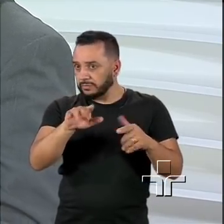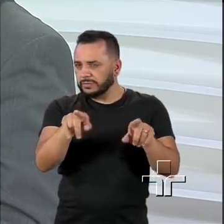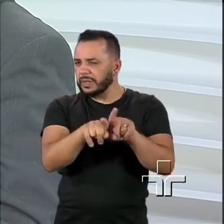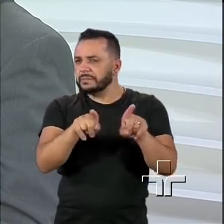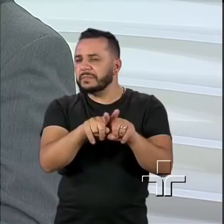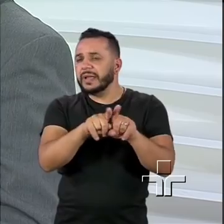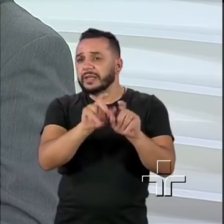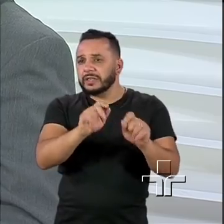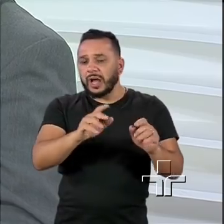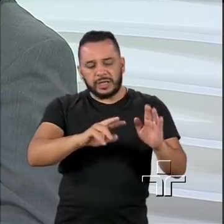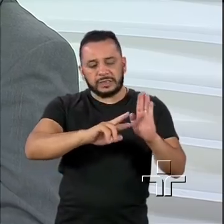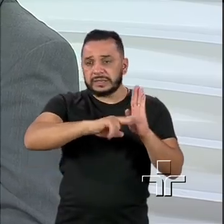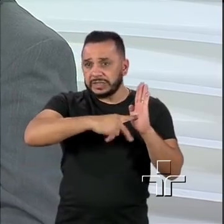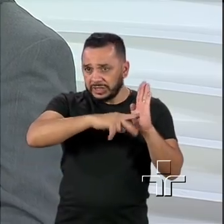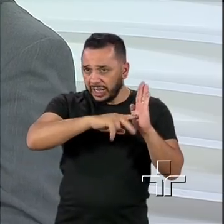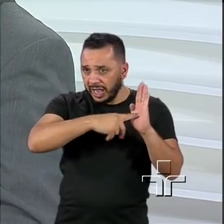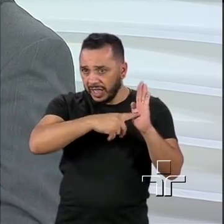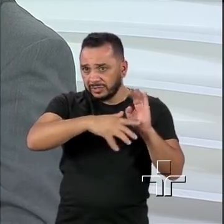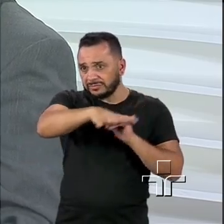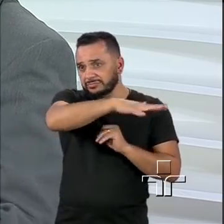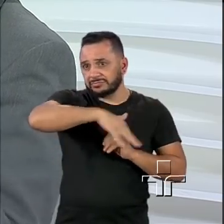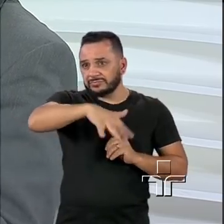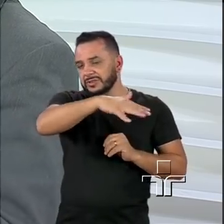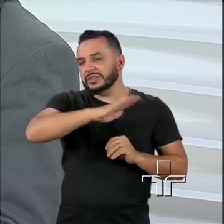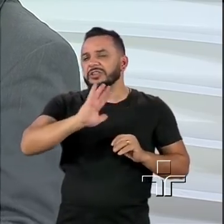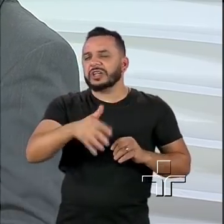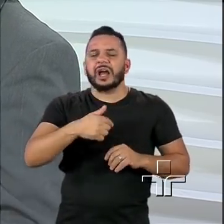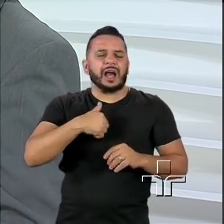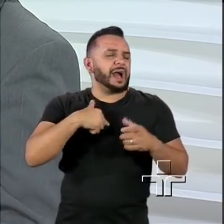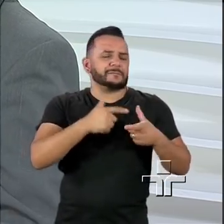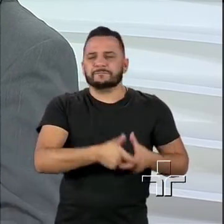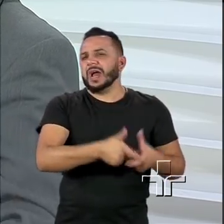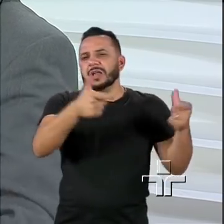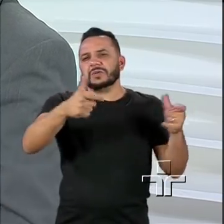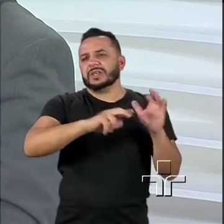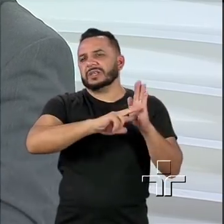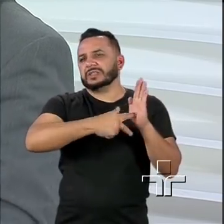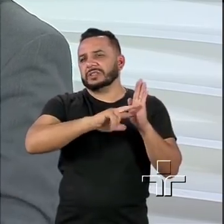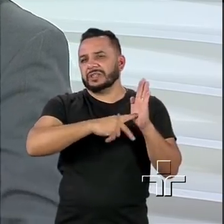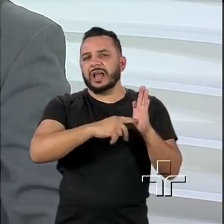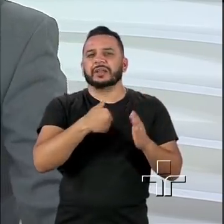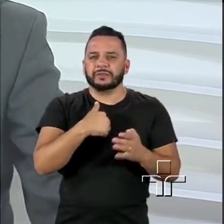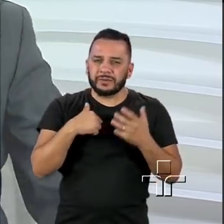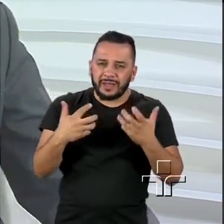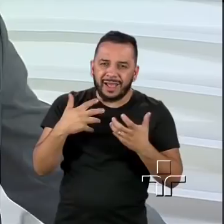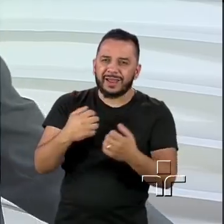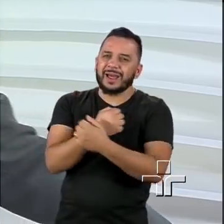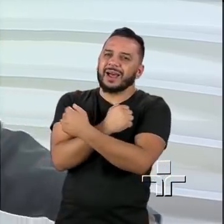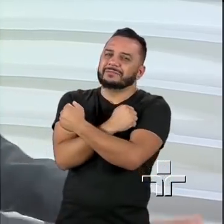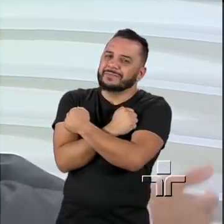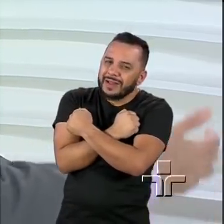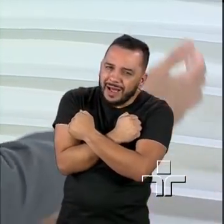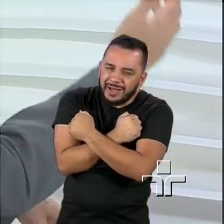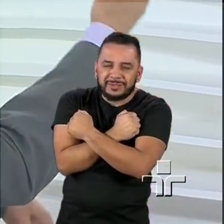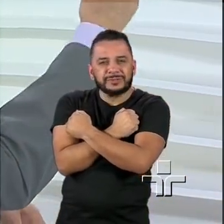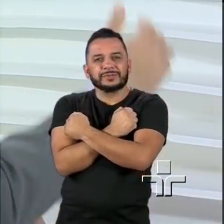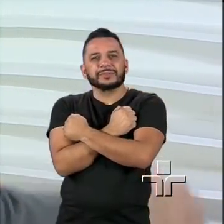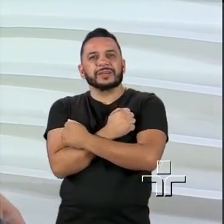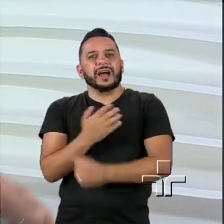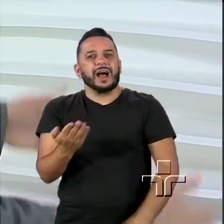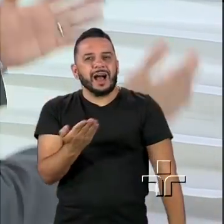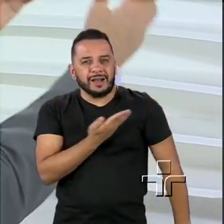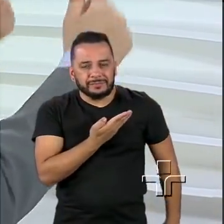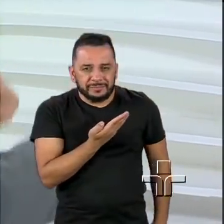E o movimento sindical, pela primeira vez, nós temos, por exemplo, majoritariamente, por exemplo, quero mandar um abraço, aproveitar e mandar um abraço para o meu